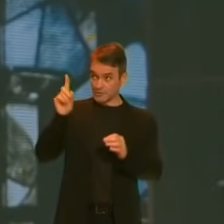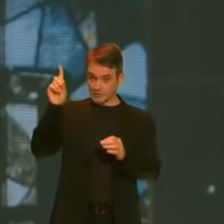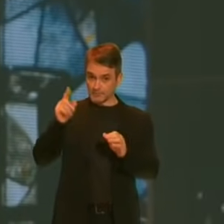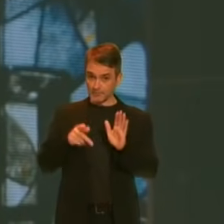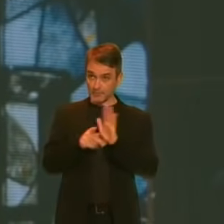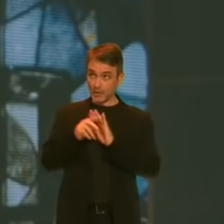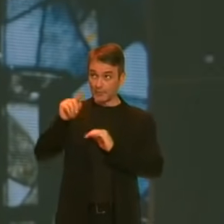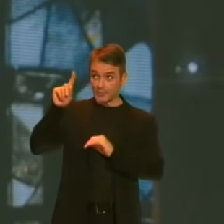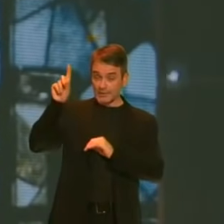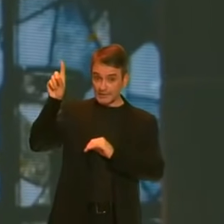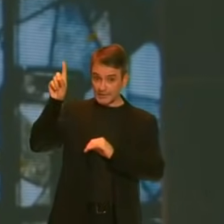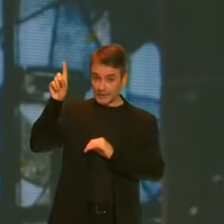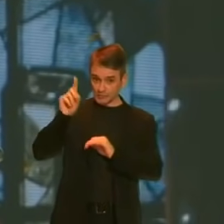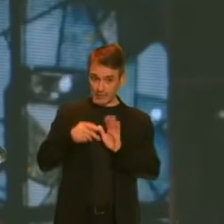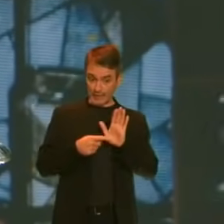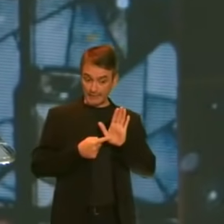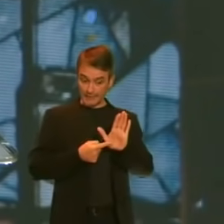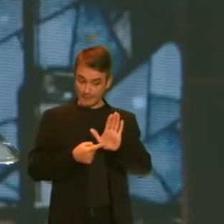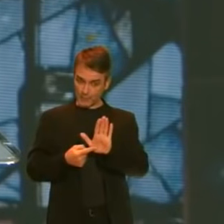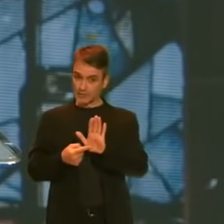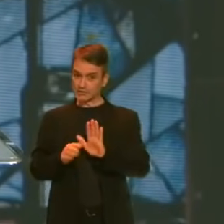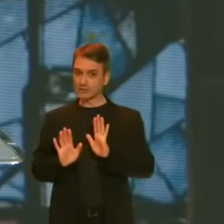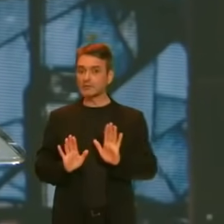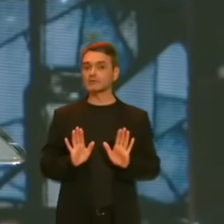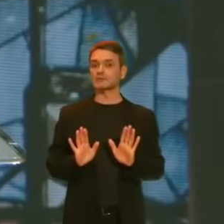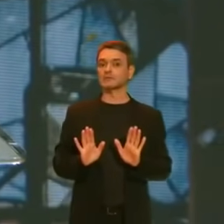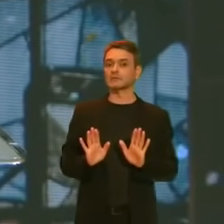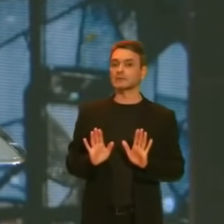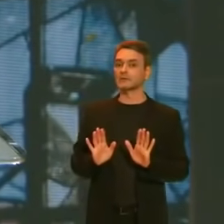vai apertando, vai